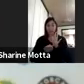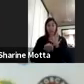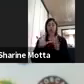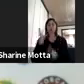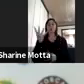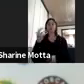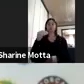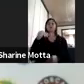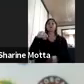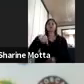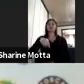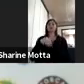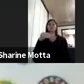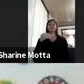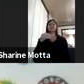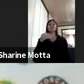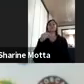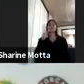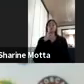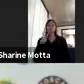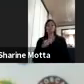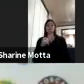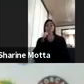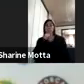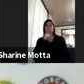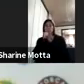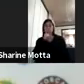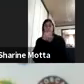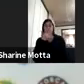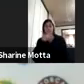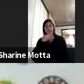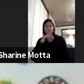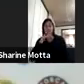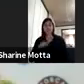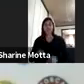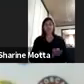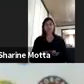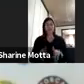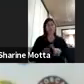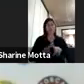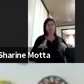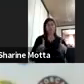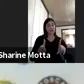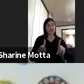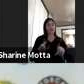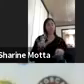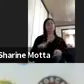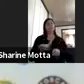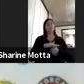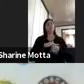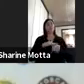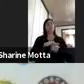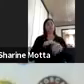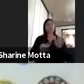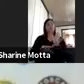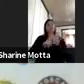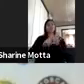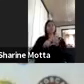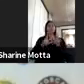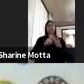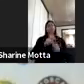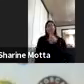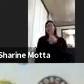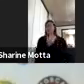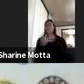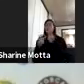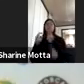acontece com mulheres e crianças que são traficadas, tá? Mas a doutora também já me falou aqui que existem outros tipos de tráficos também,